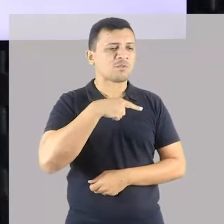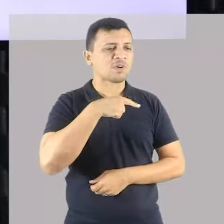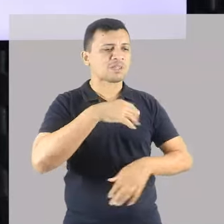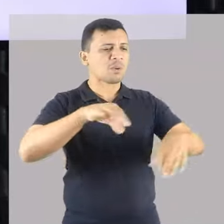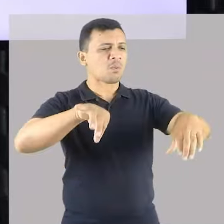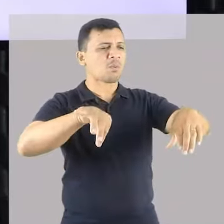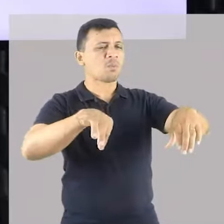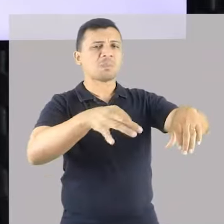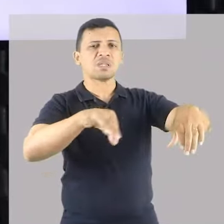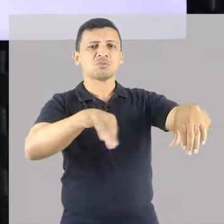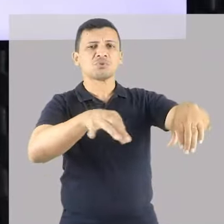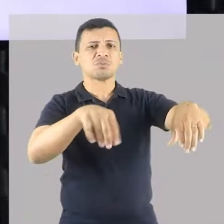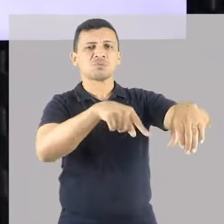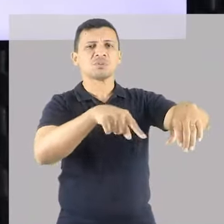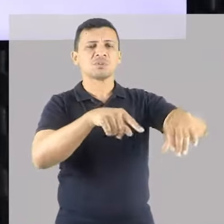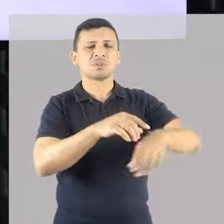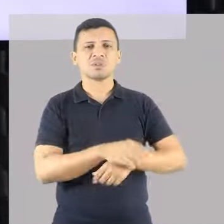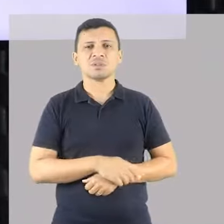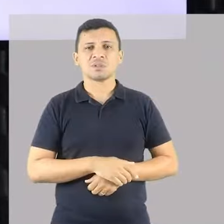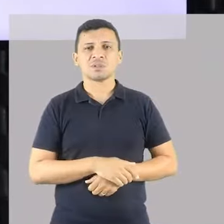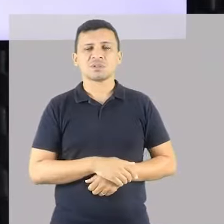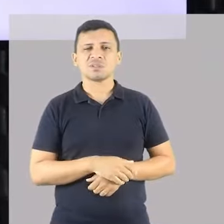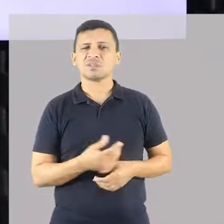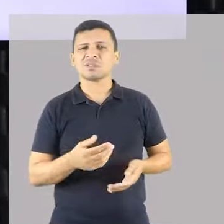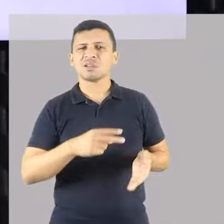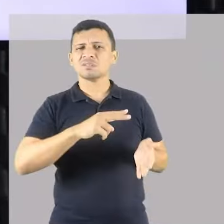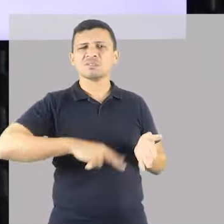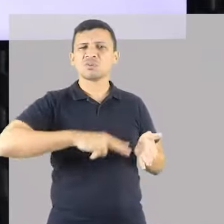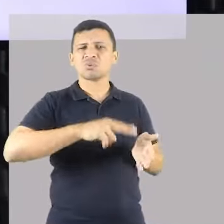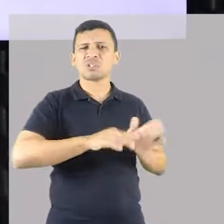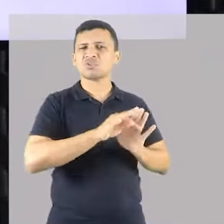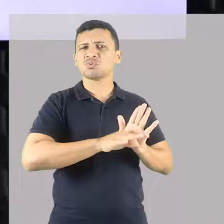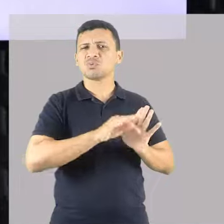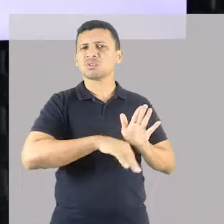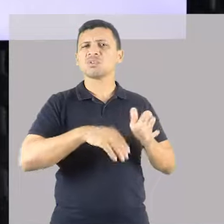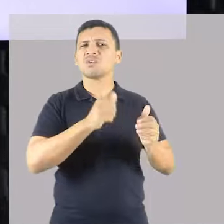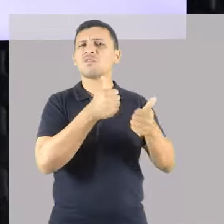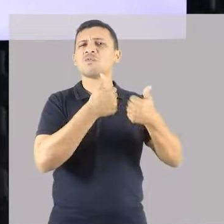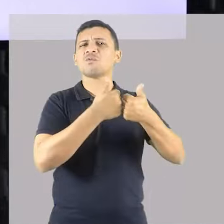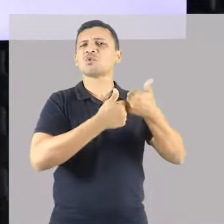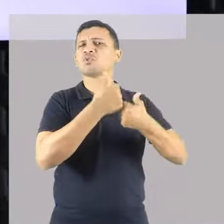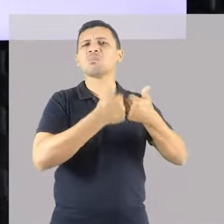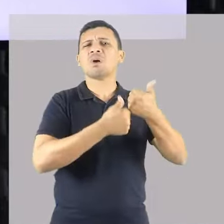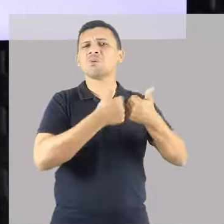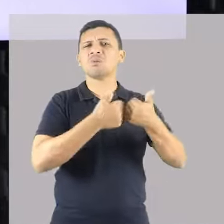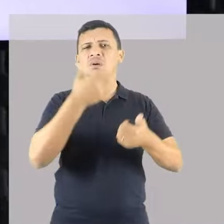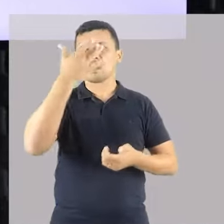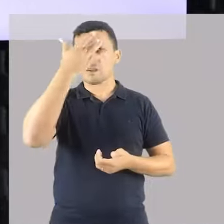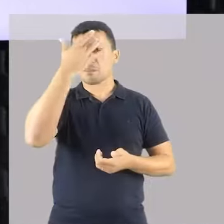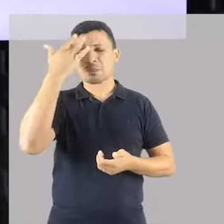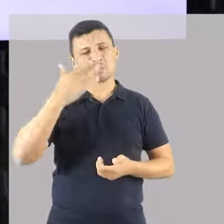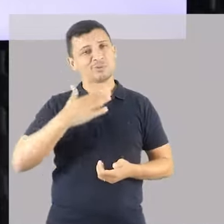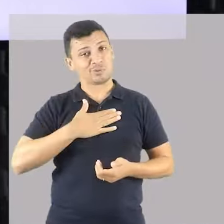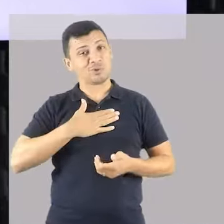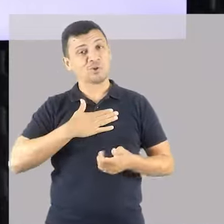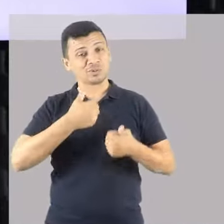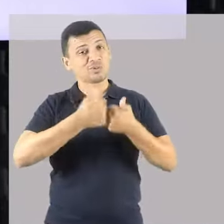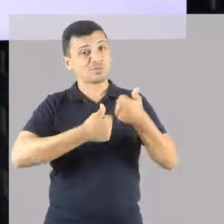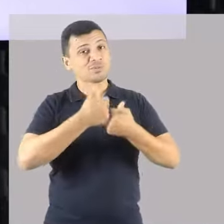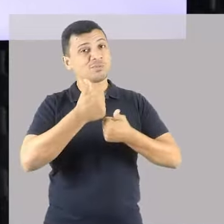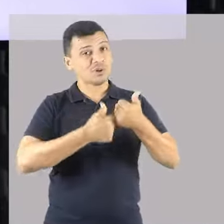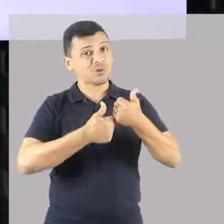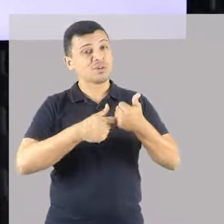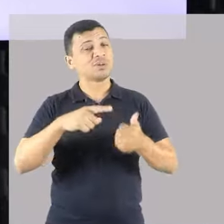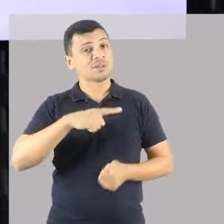pênalti né olha quem é que lê um texto sobre futebol quem gosta de futebol e se ele gosta de futebol ele tem